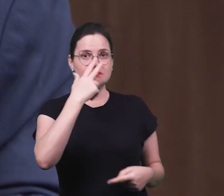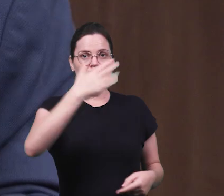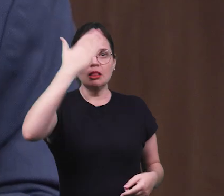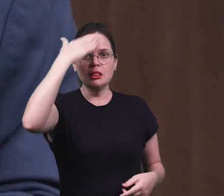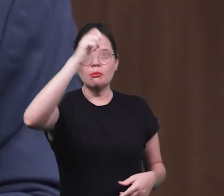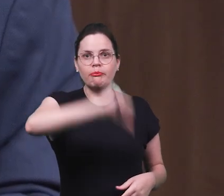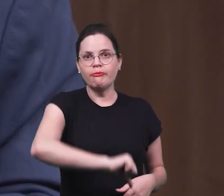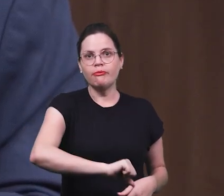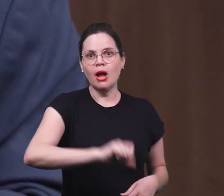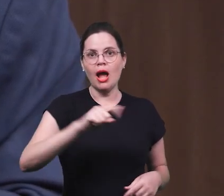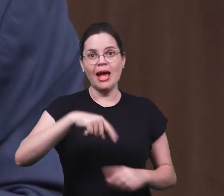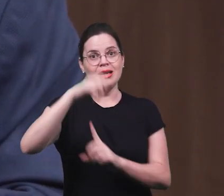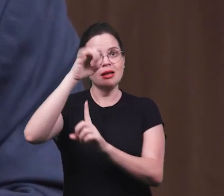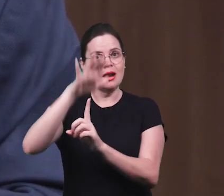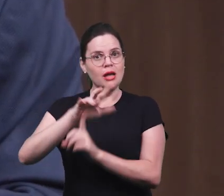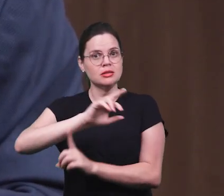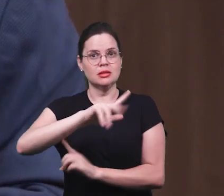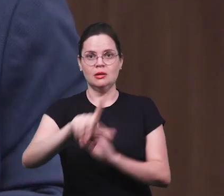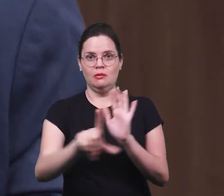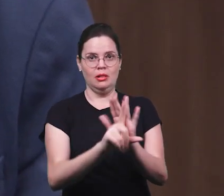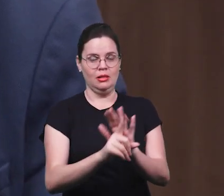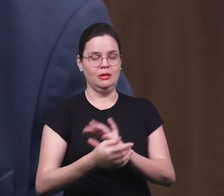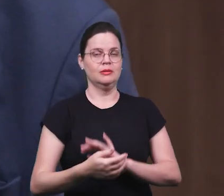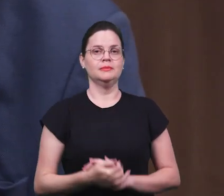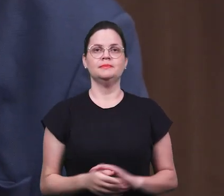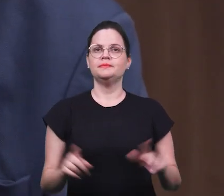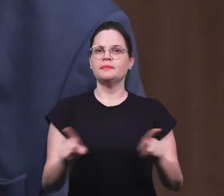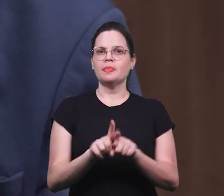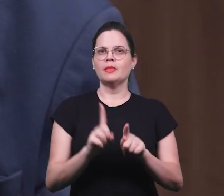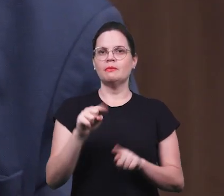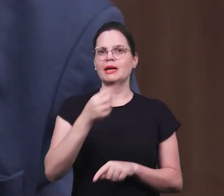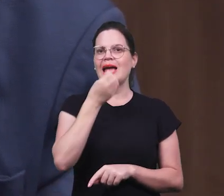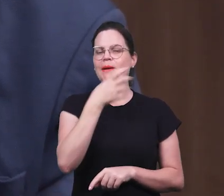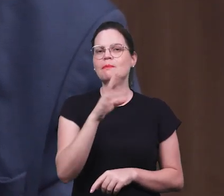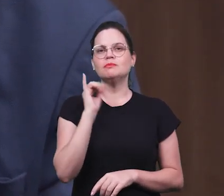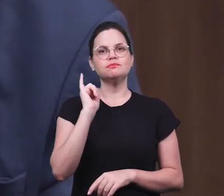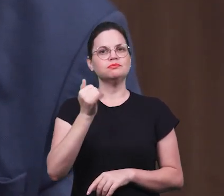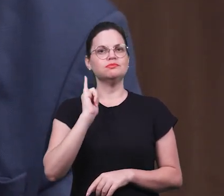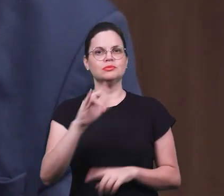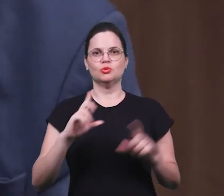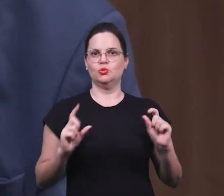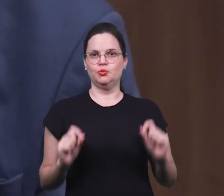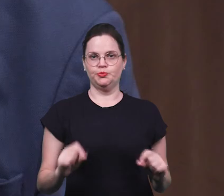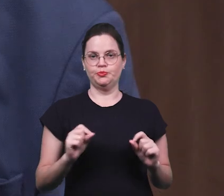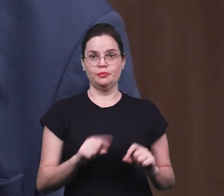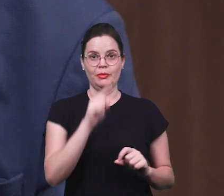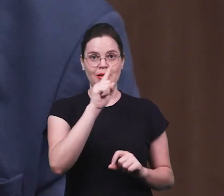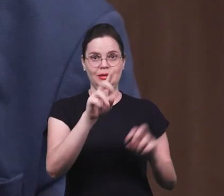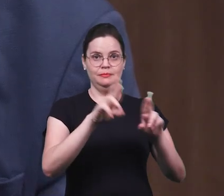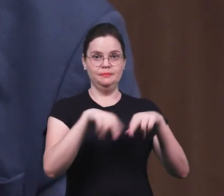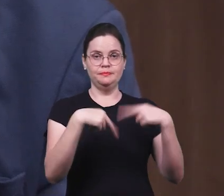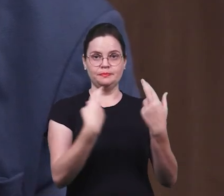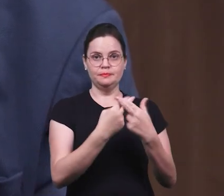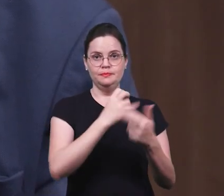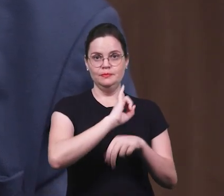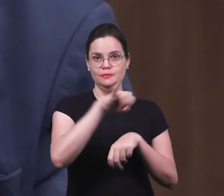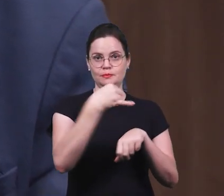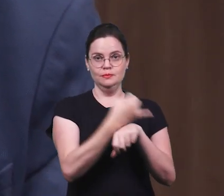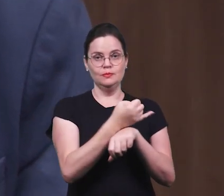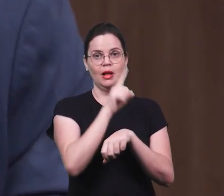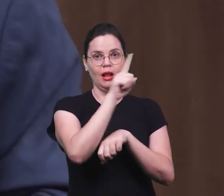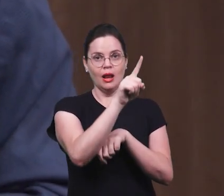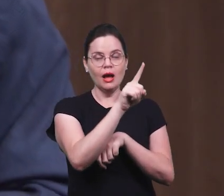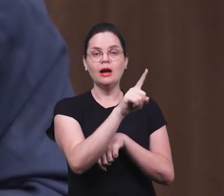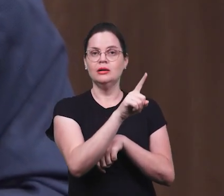lei. E vai ser importante comentar também, Antônio Carlos, os demais companheiros, em que esse Concílio de Jerusalém, nas decisões